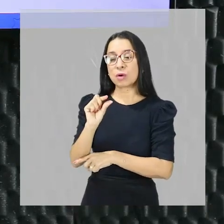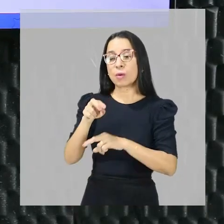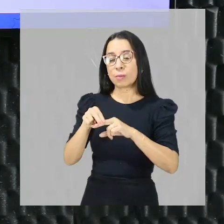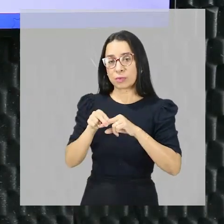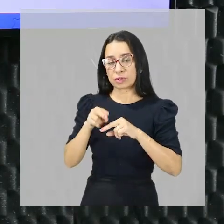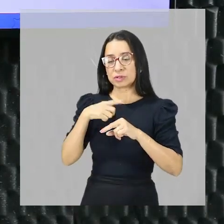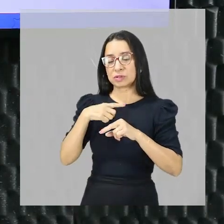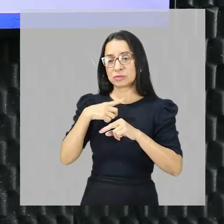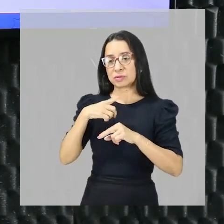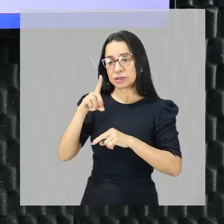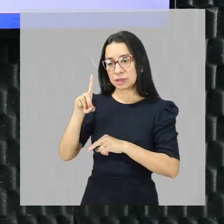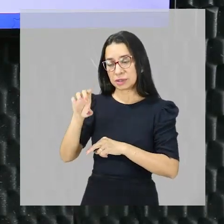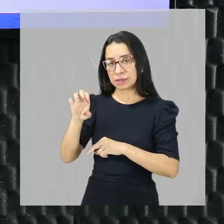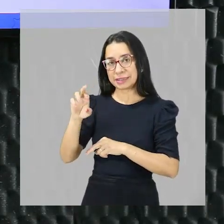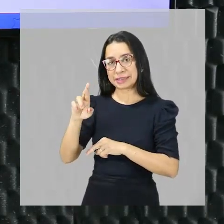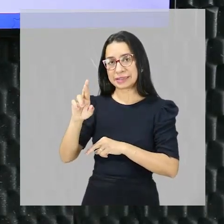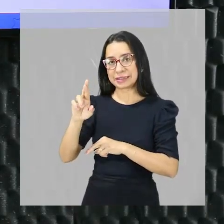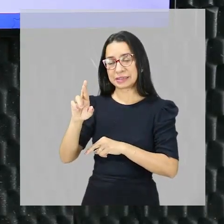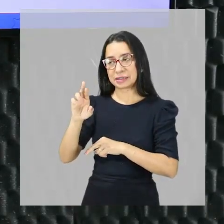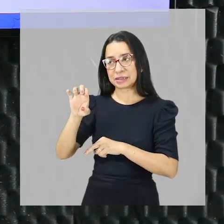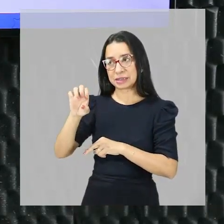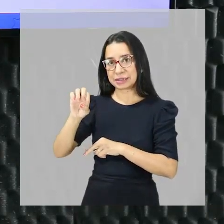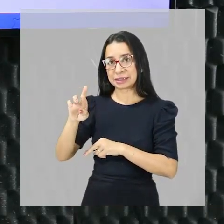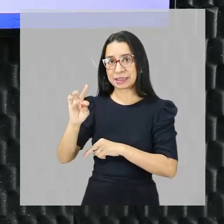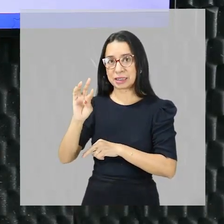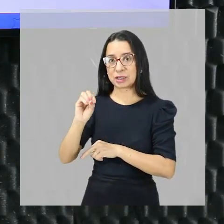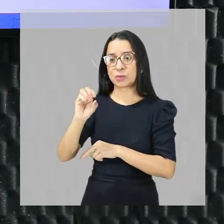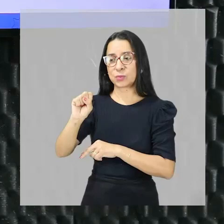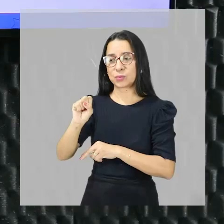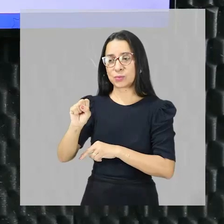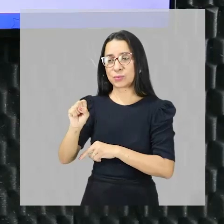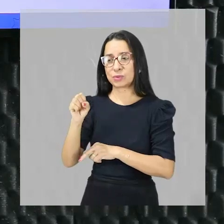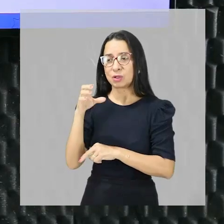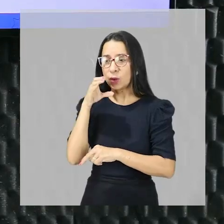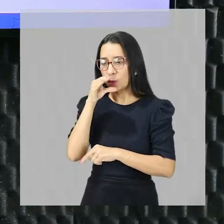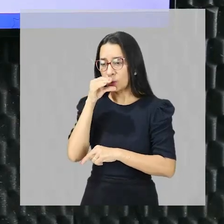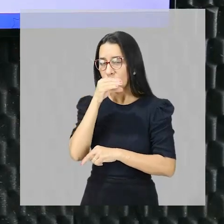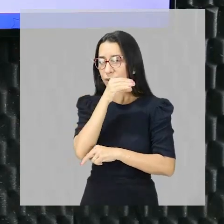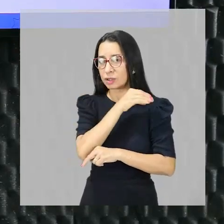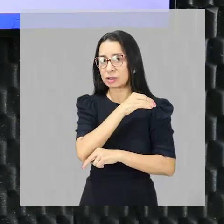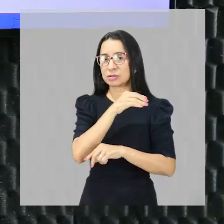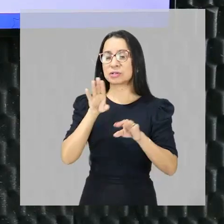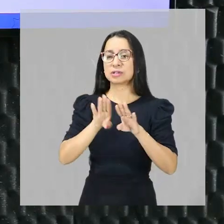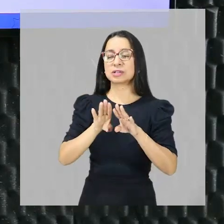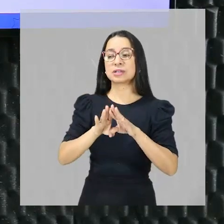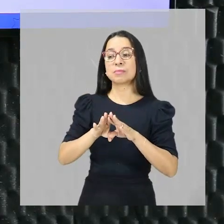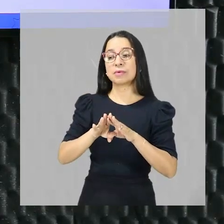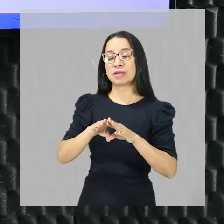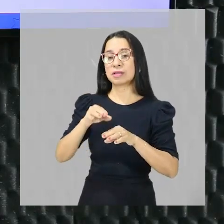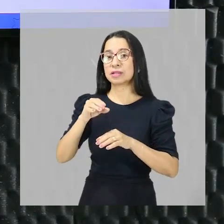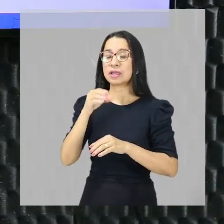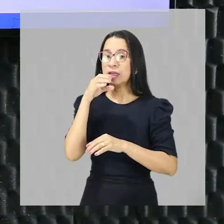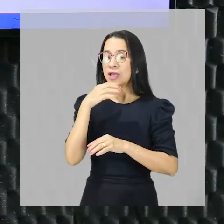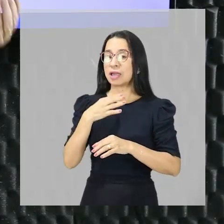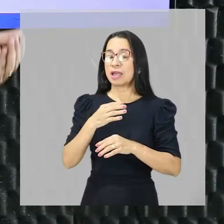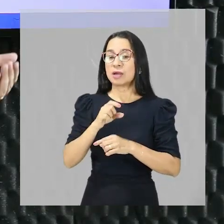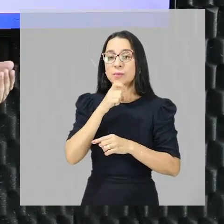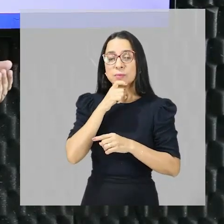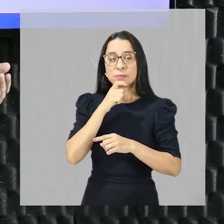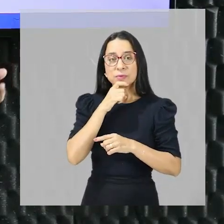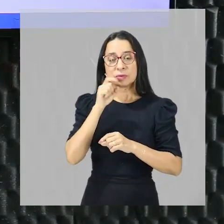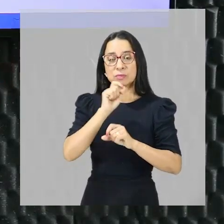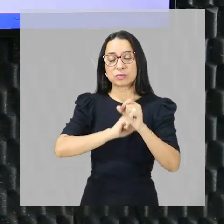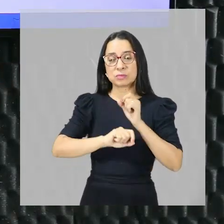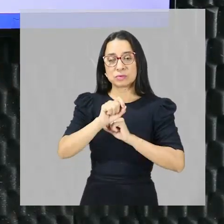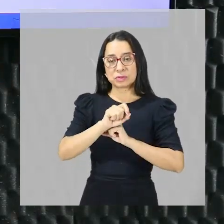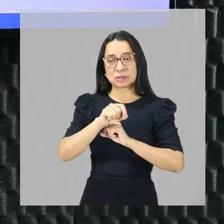tem desertos quentes, mas também tem desertos frios. Vou te dar um exemplo de deserto aí, o deserto do Atacama, que fica aqui na América